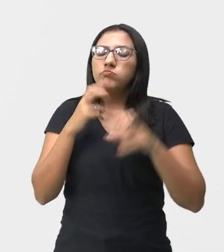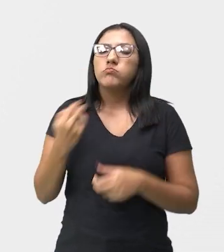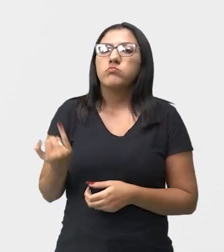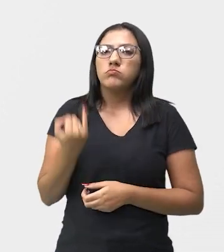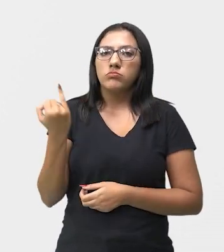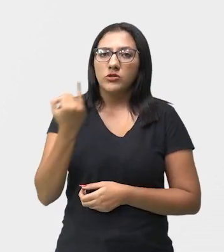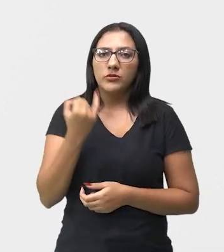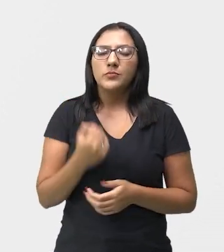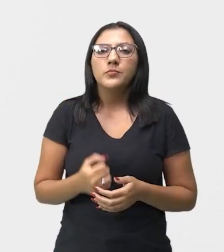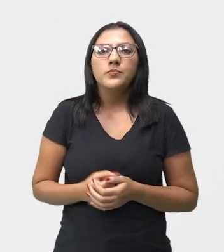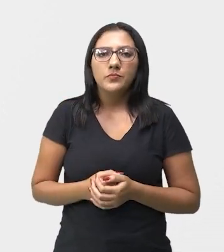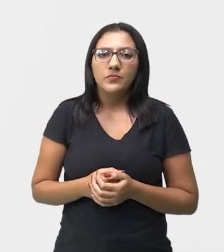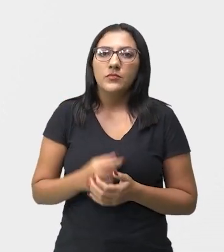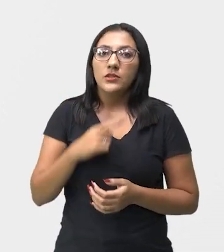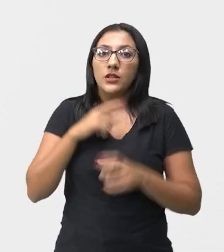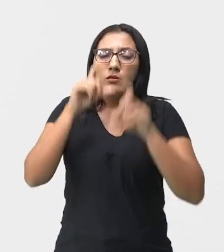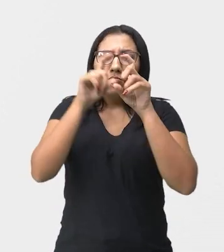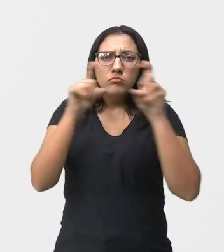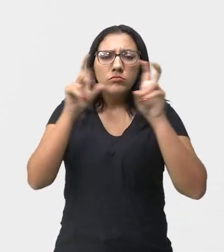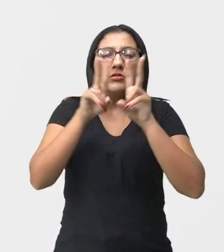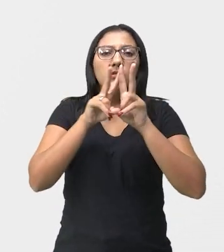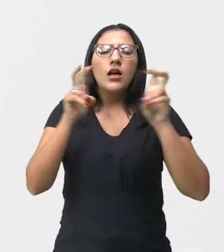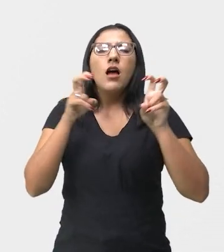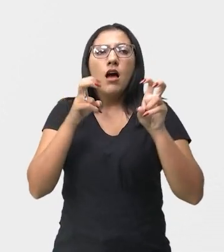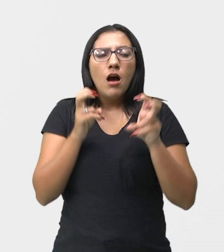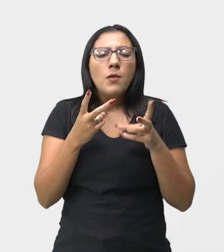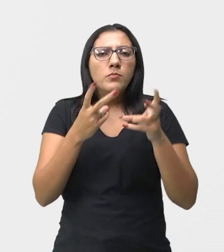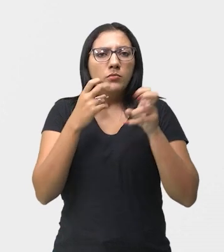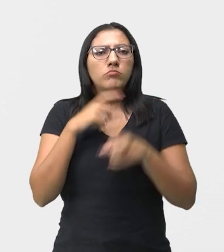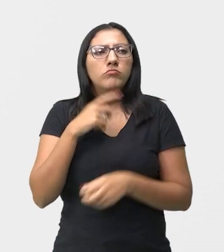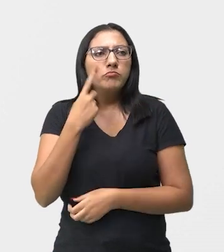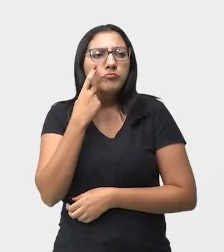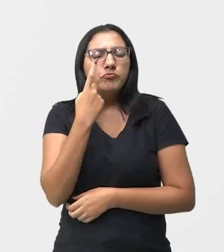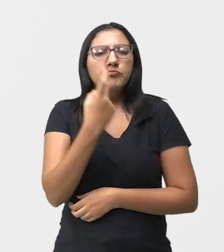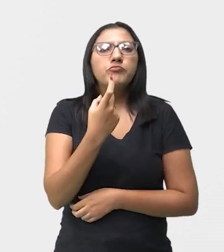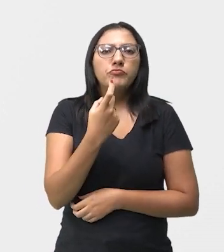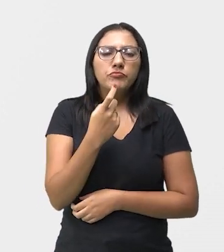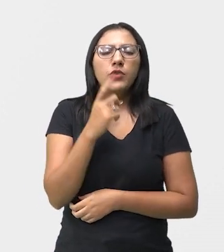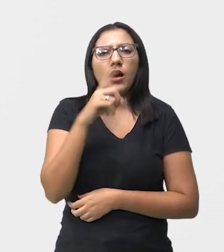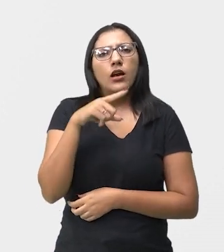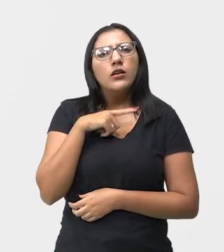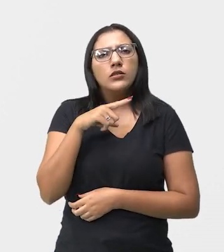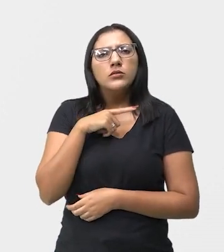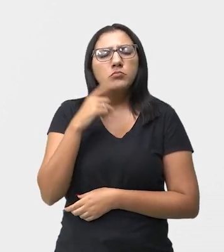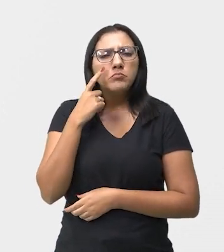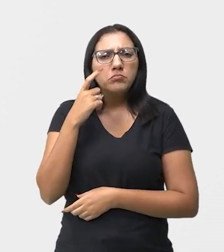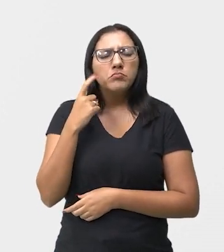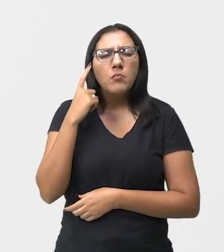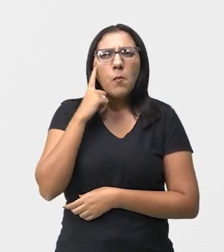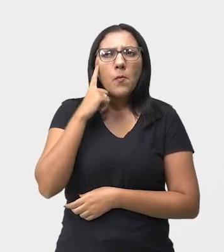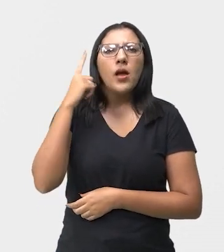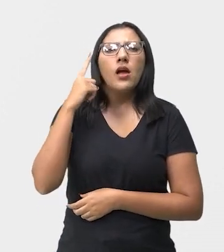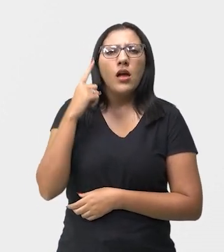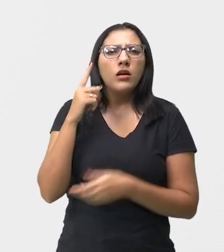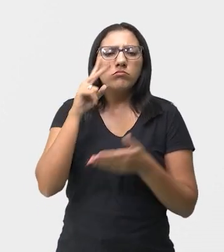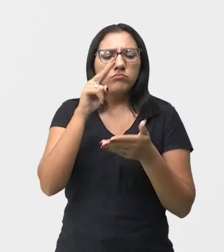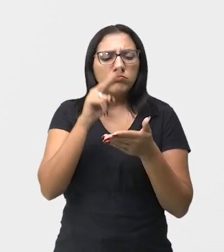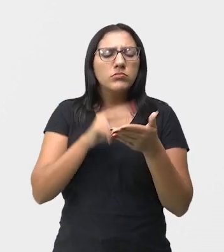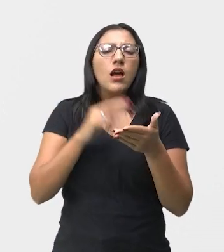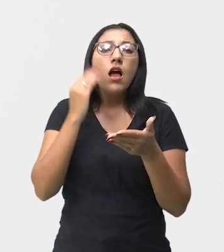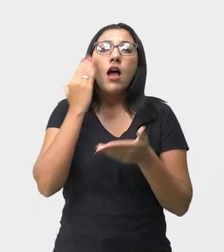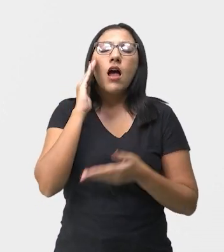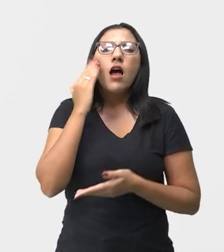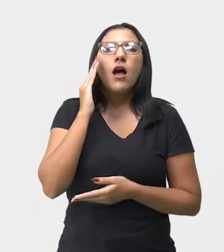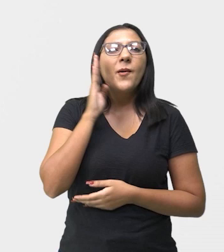a entender do que tratam aquelas informações. Mas, para além disso, a gente observa que vários elementos